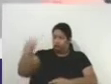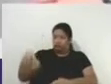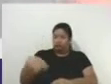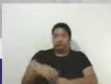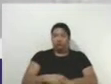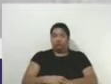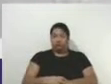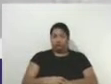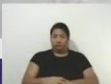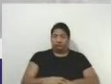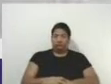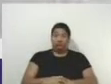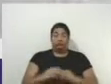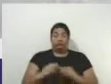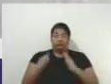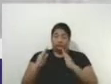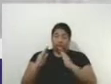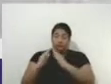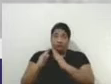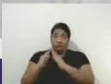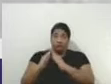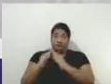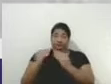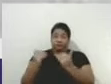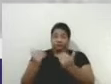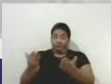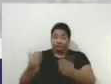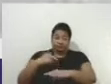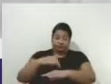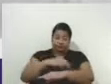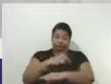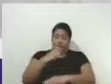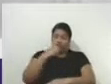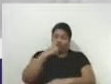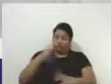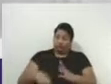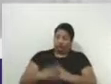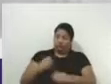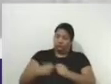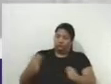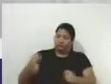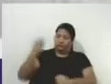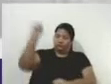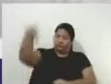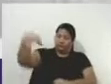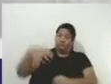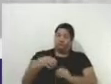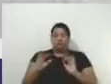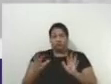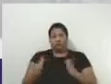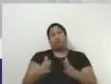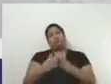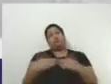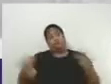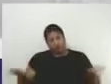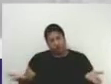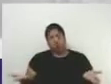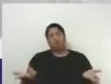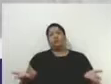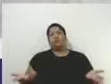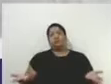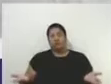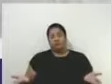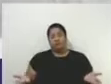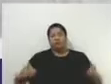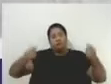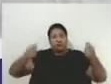Senhoras e senhores, por favor. Então a gente precisa, nós precisamos nos preocupar com esse assunto, na semana que